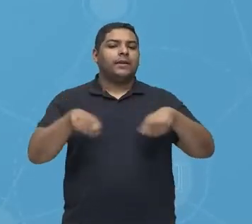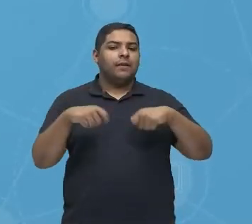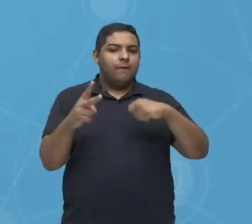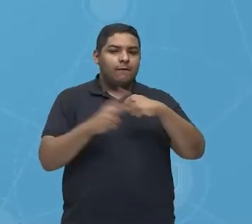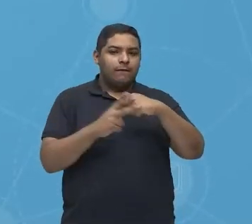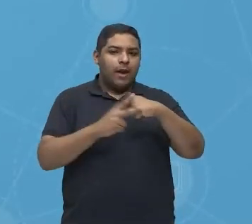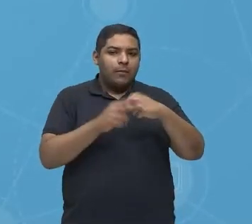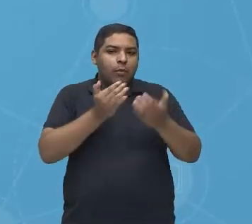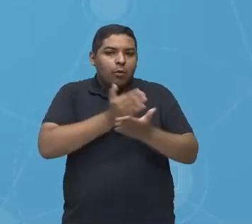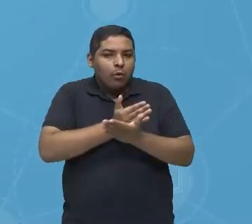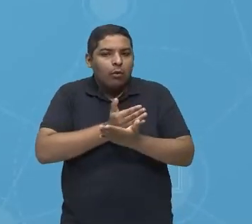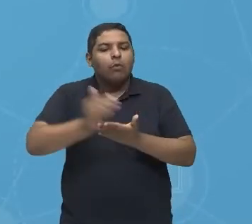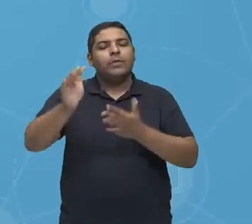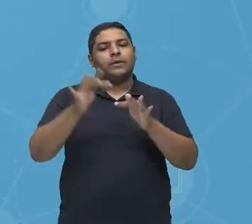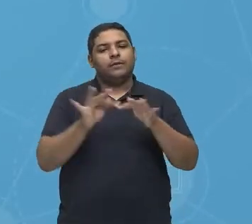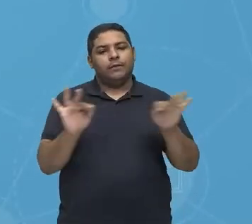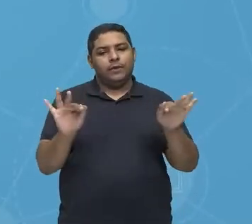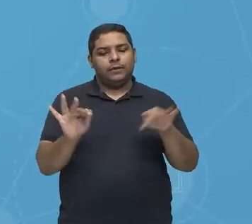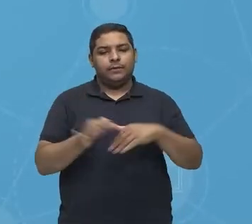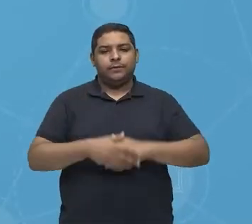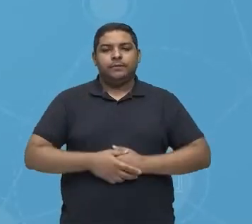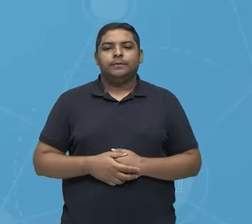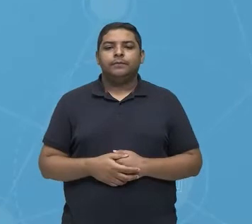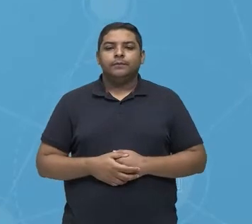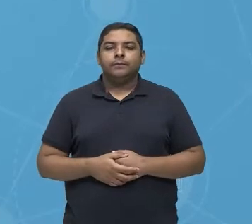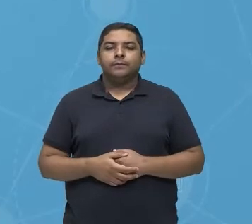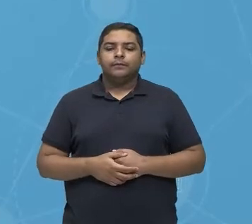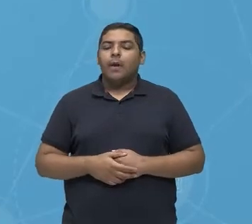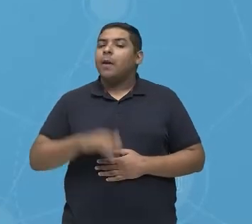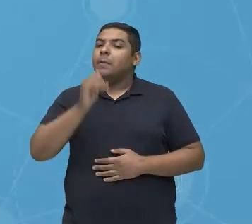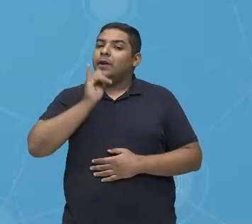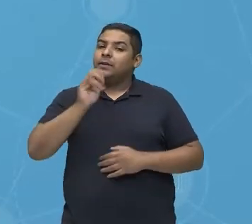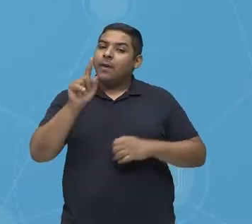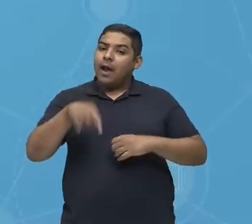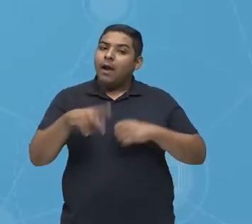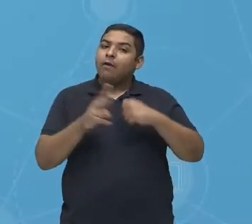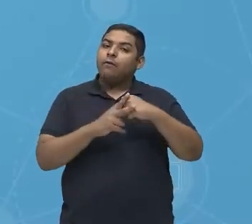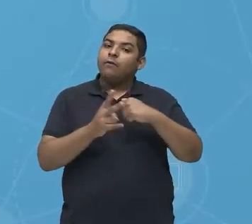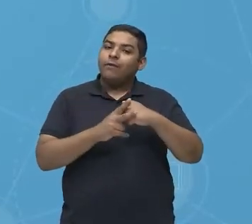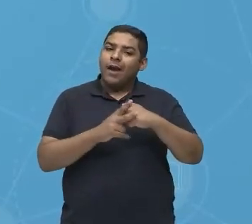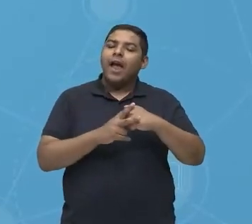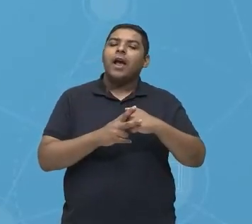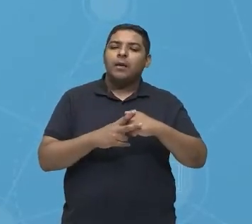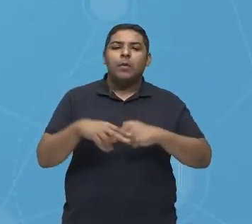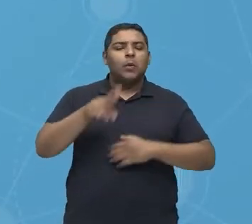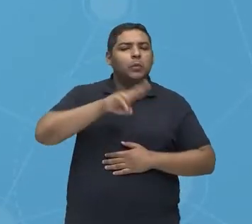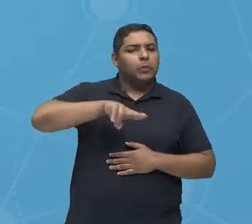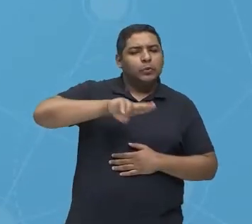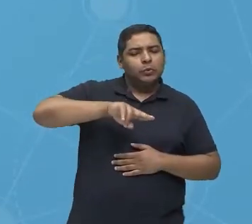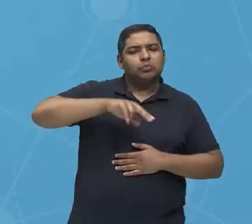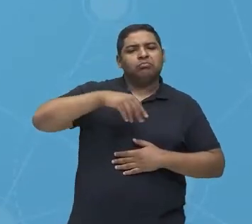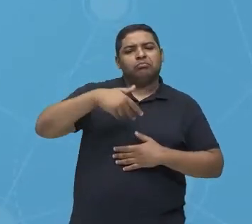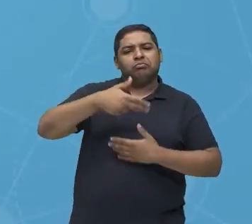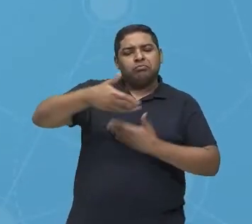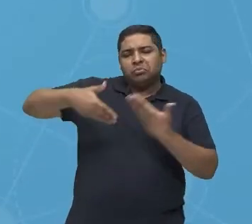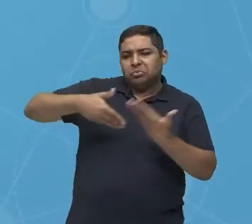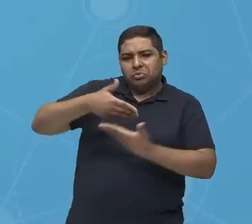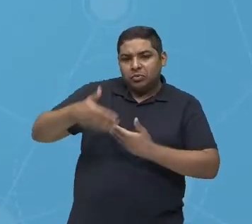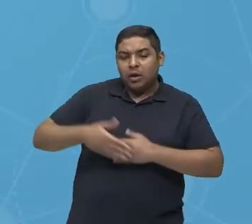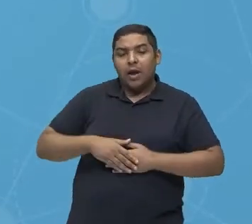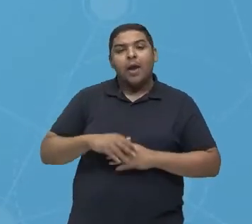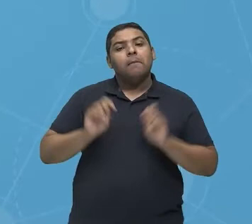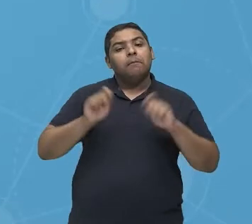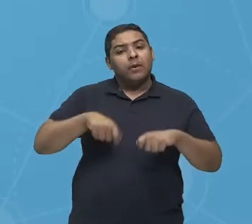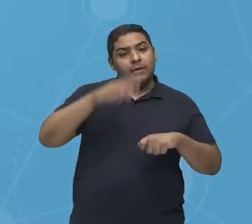verbo auxiliar. No caso do verbo to be, ele é um verbo multiuso, tá? Porque ele pode ser um verbo principal